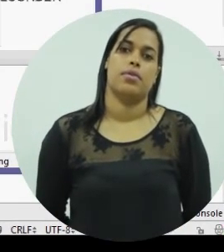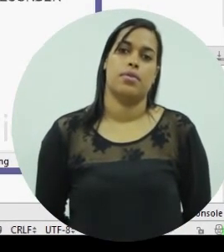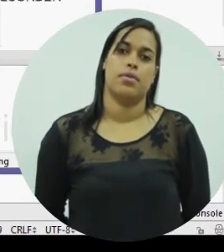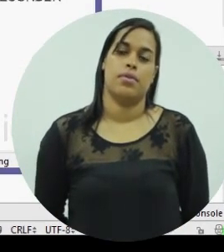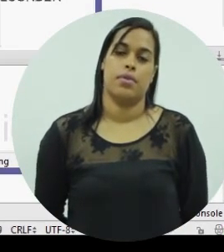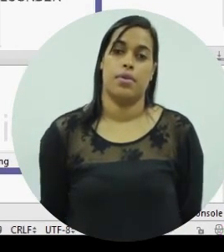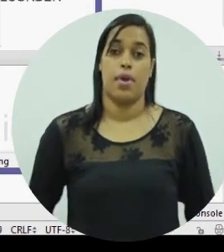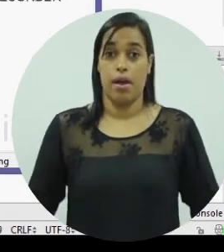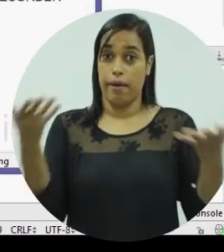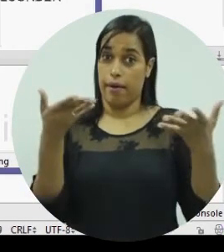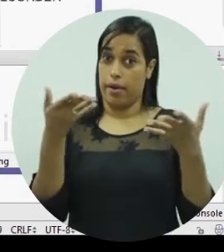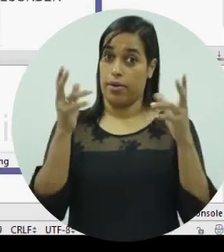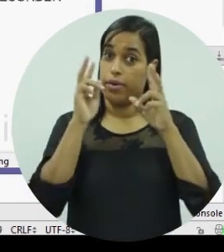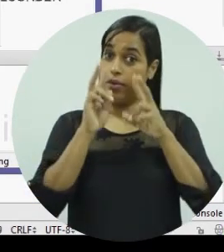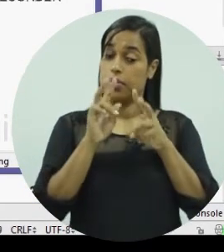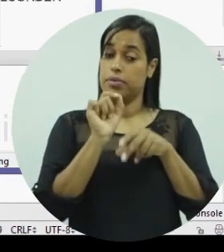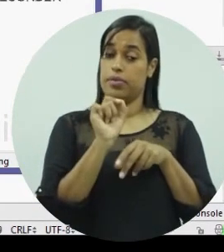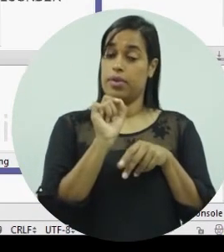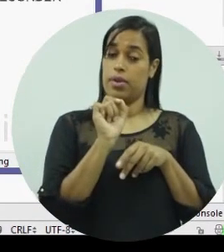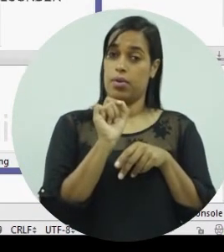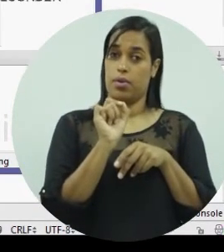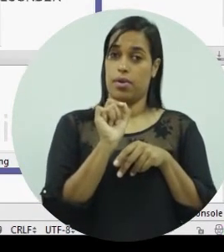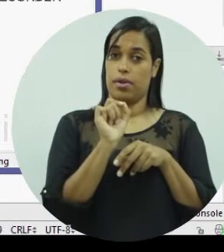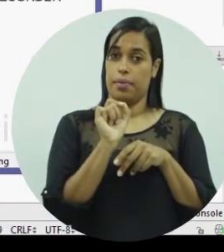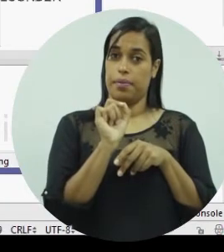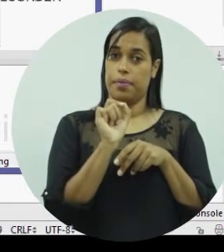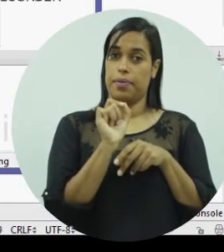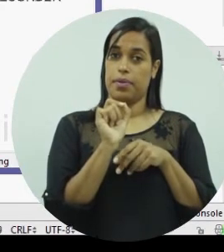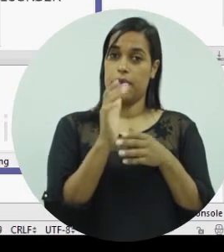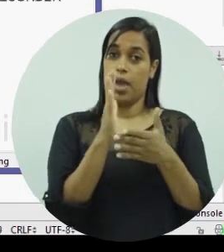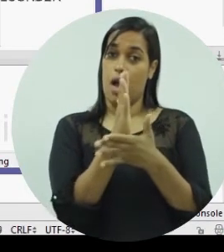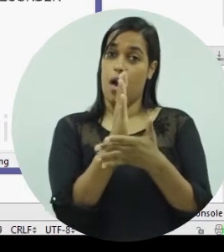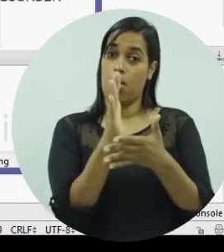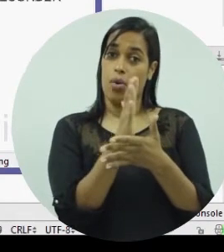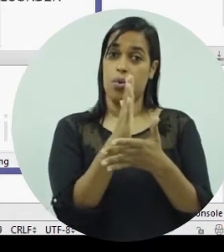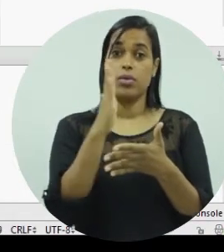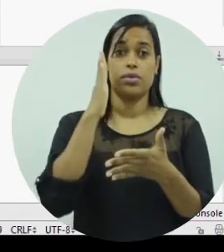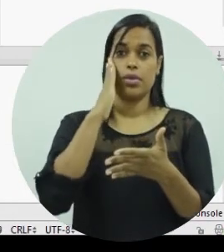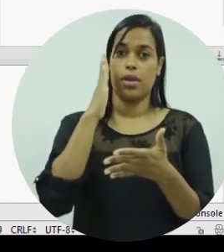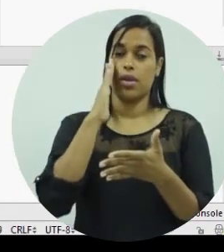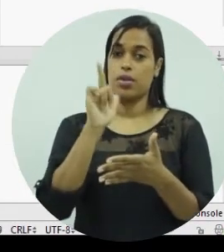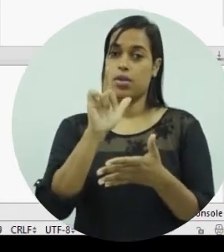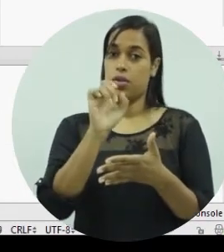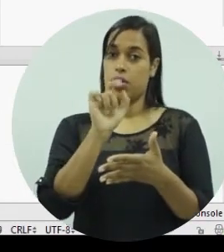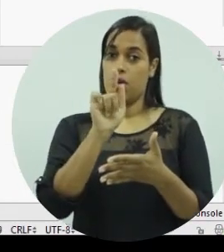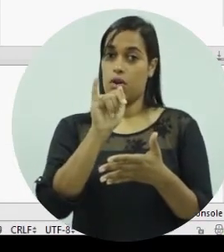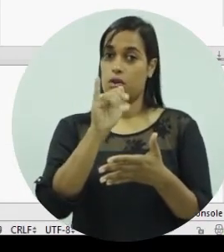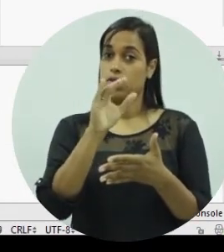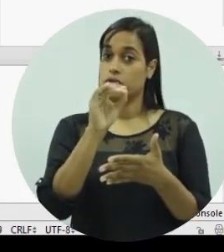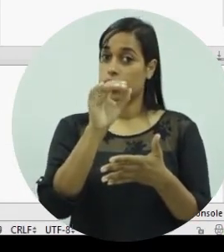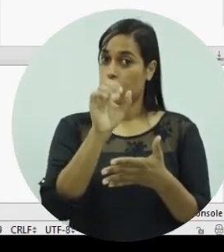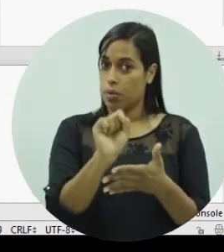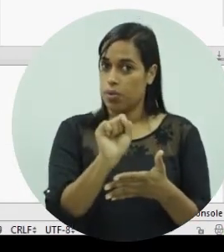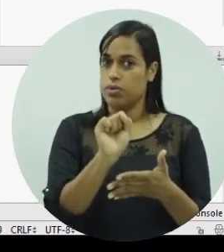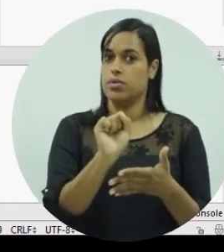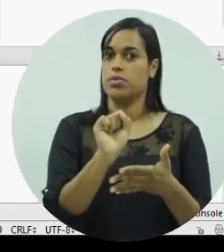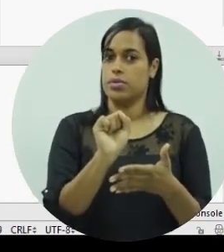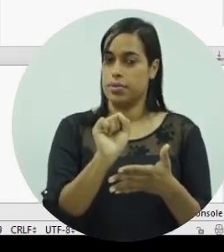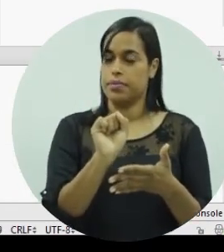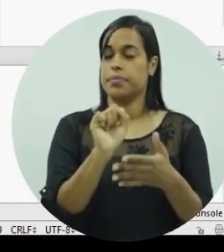Vamos ver agora os operadores lógicos. Os operadores lógicos, eles